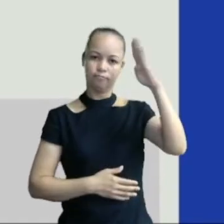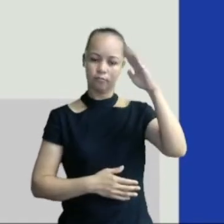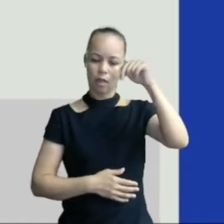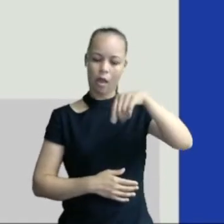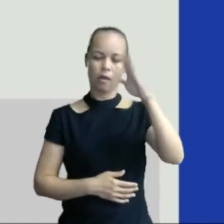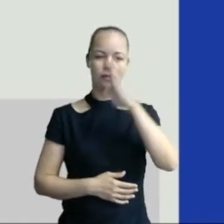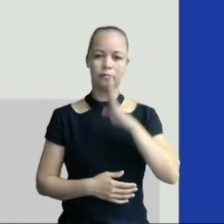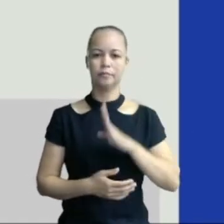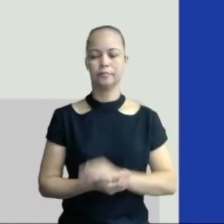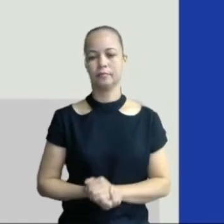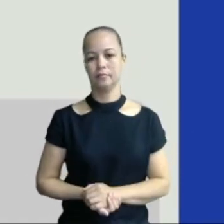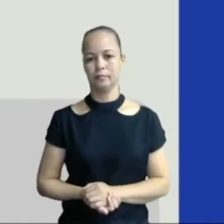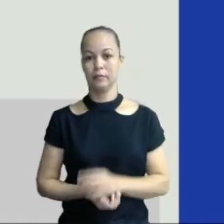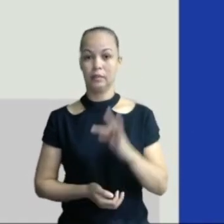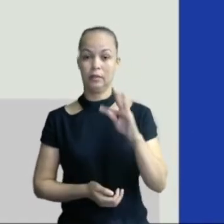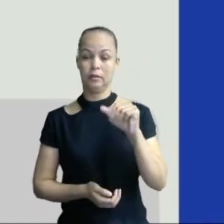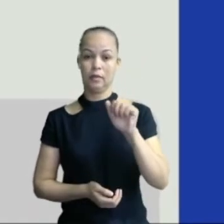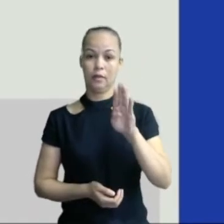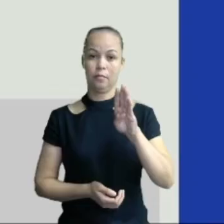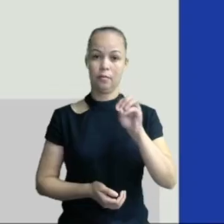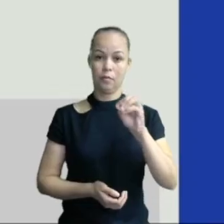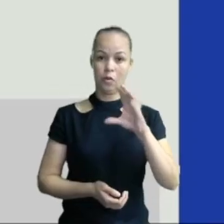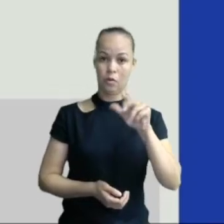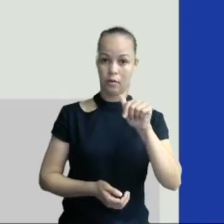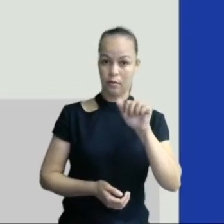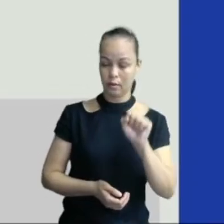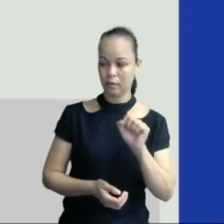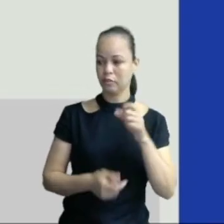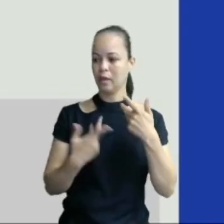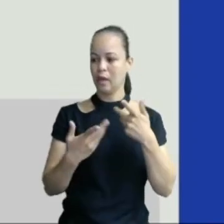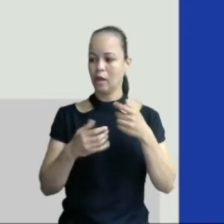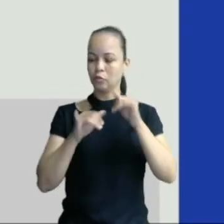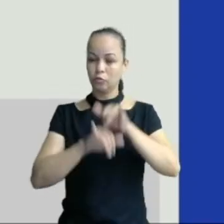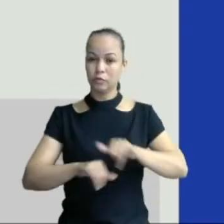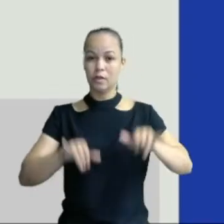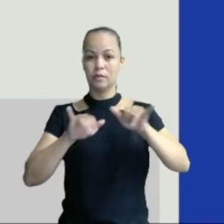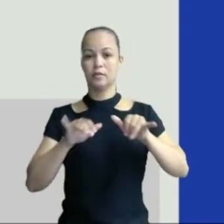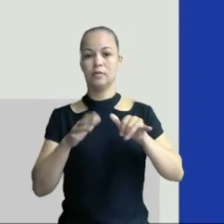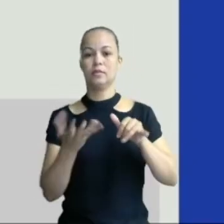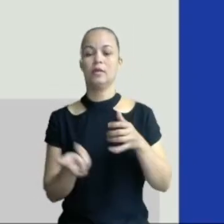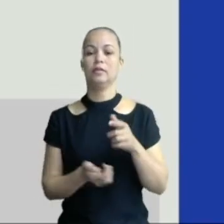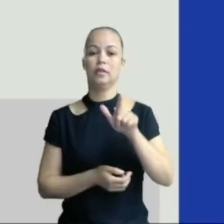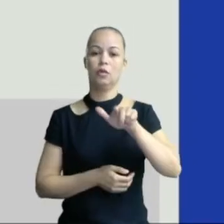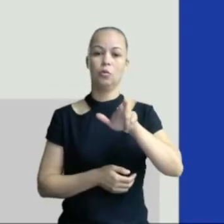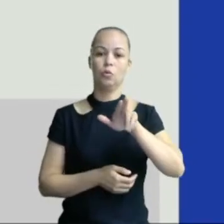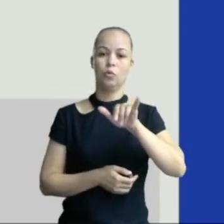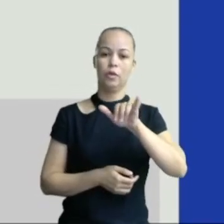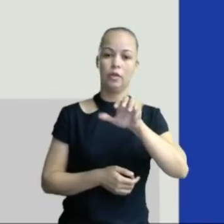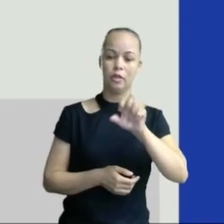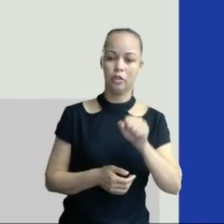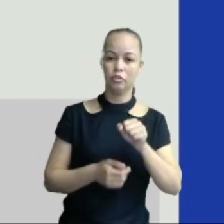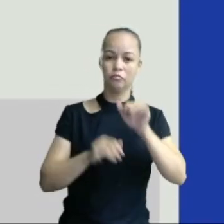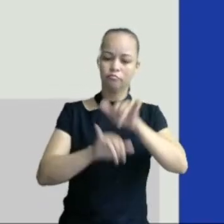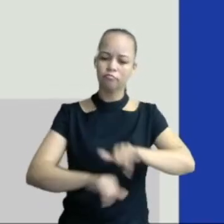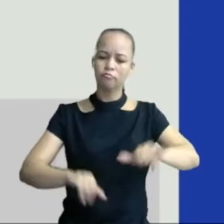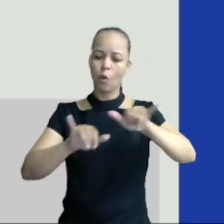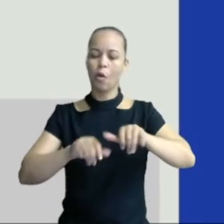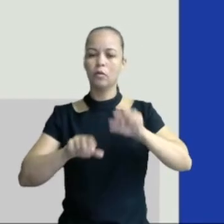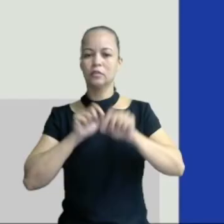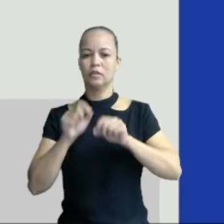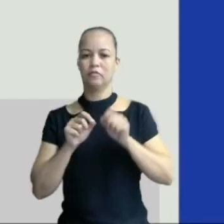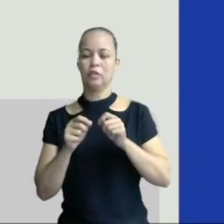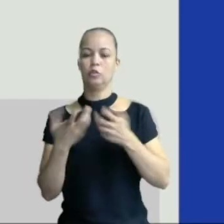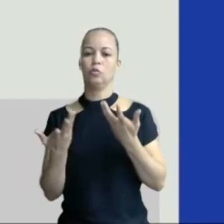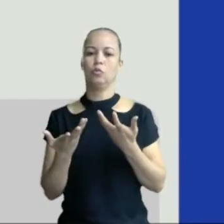Tabocas, no dizer de Luiz da Câmara Cascudo, anunciava os longínquos Guararapes no batismo